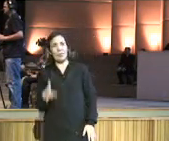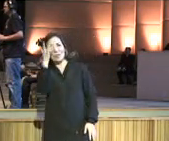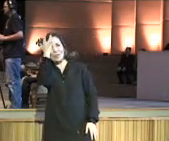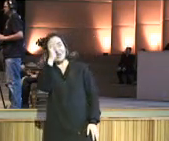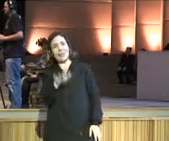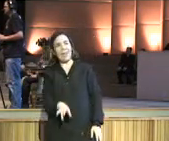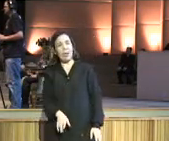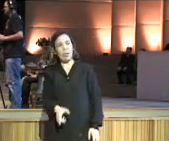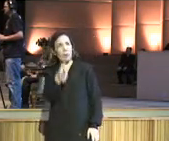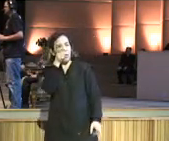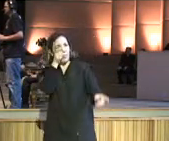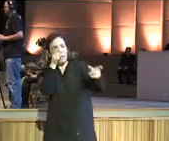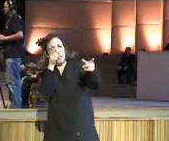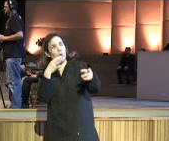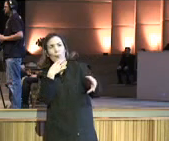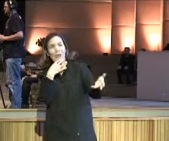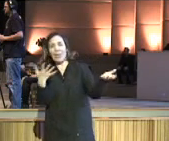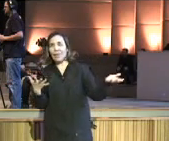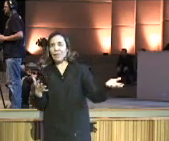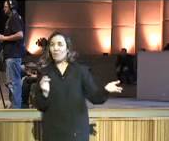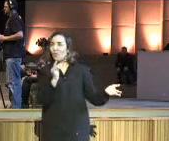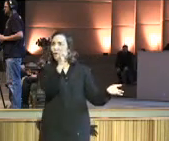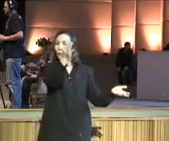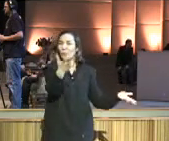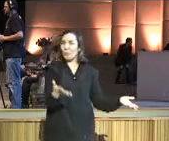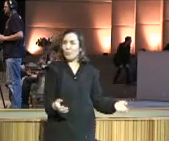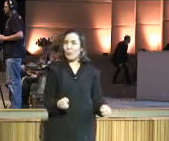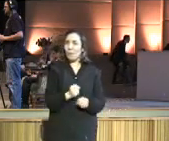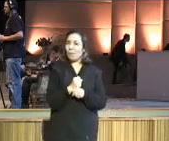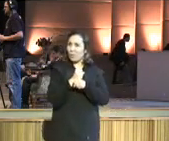pedacinhos pequenininhos de esperança.